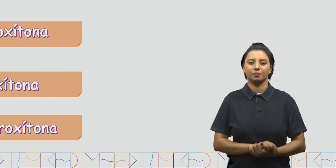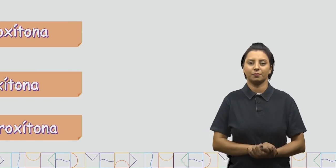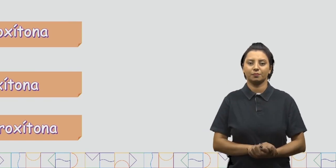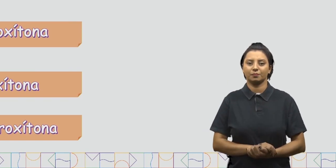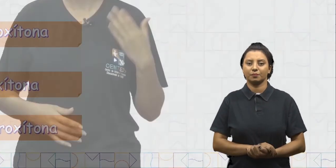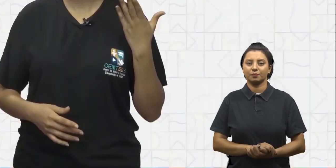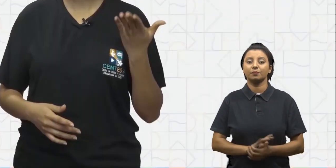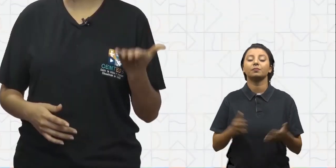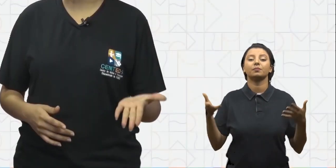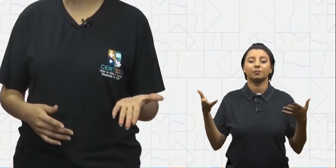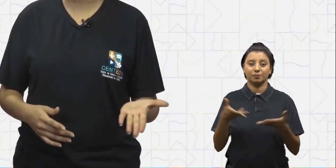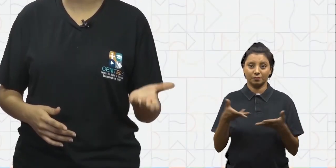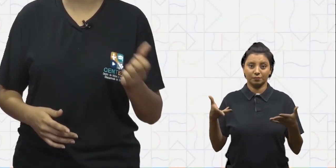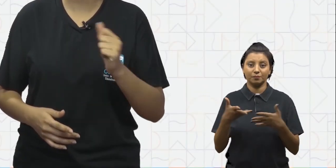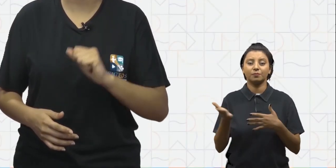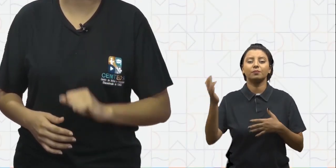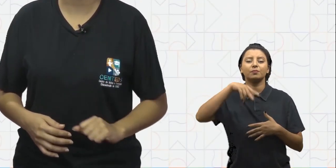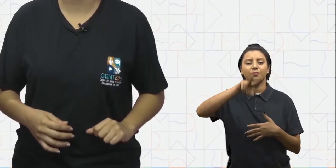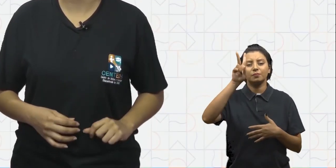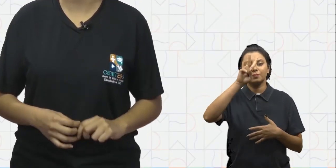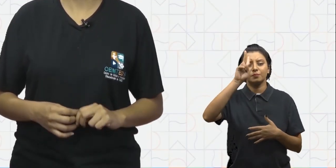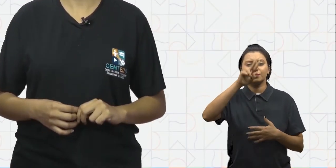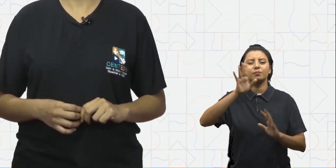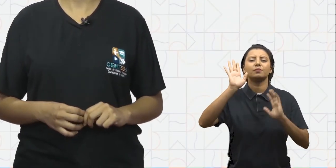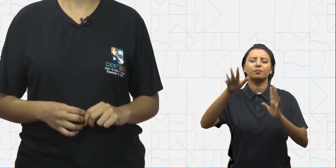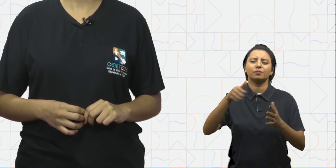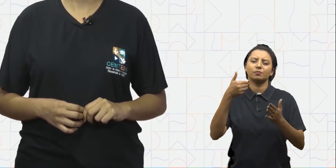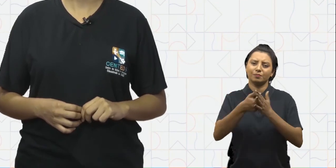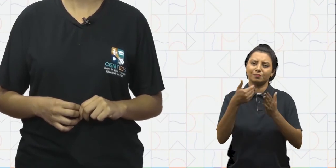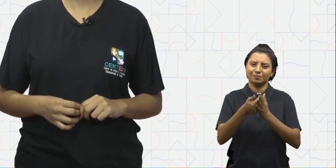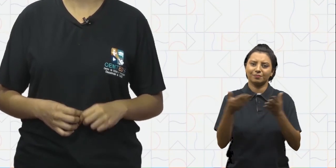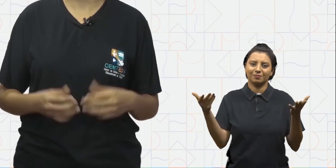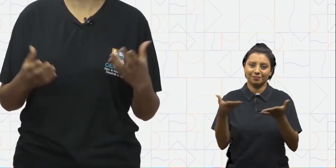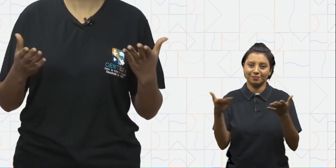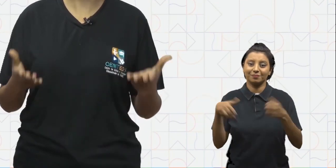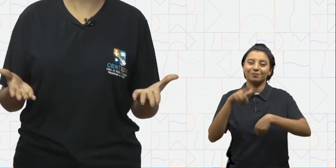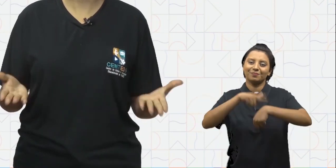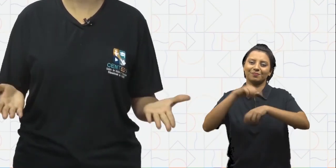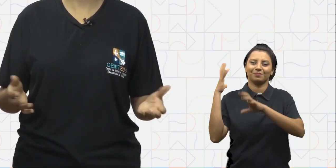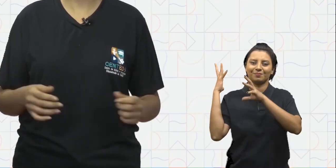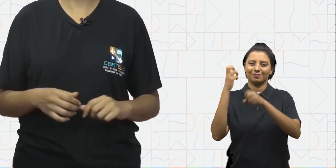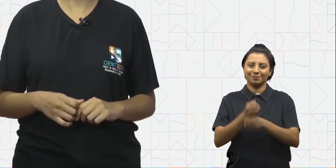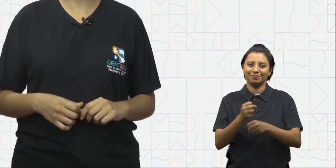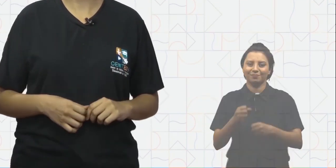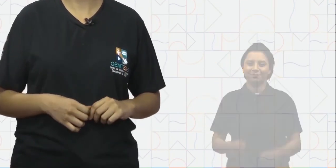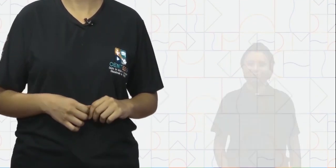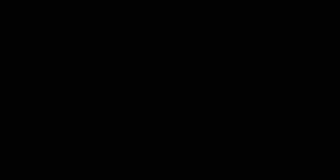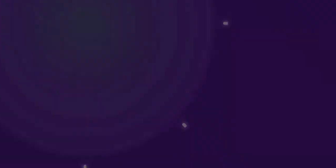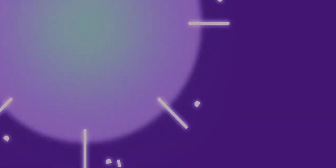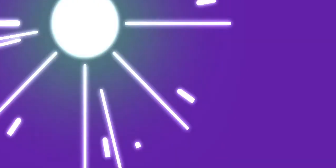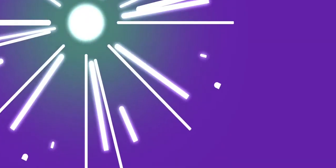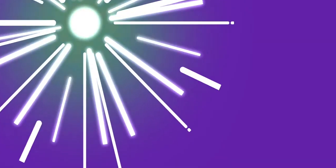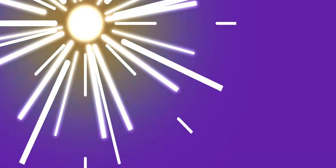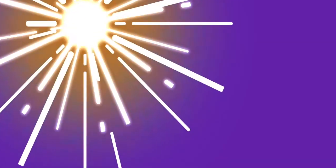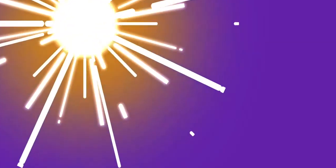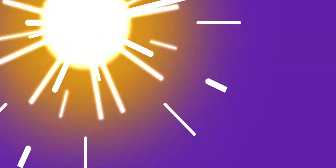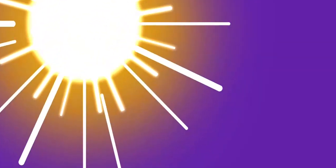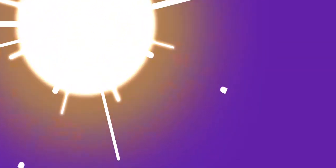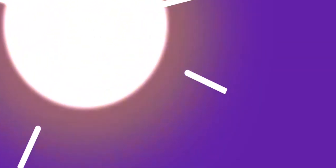proparoxítona. Agora, vamos lembrar um pouco do que vimos na aula de hoje. Chegou a hora da revisão.